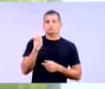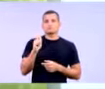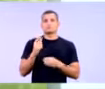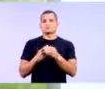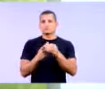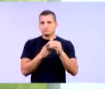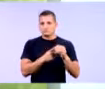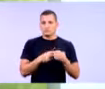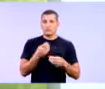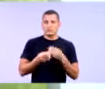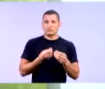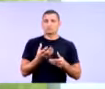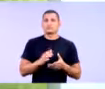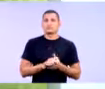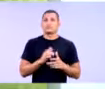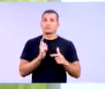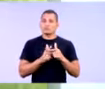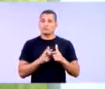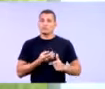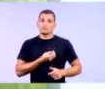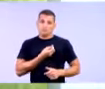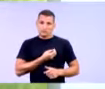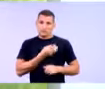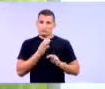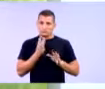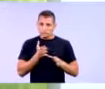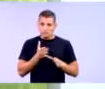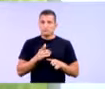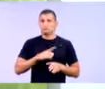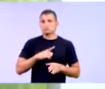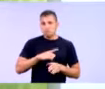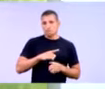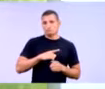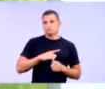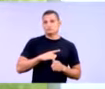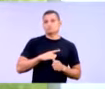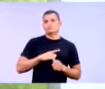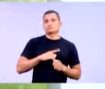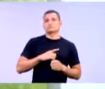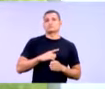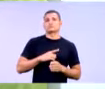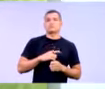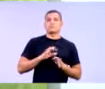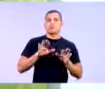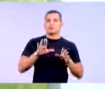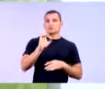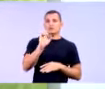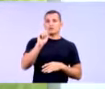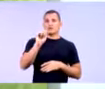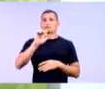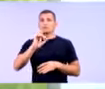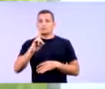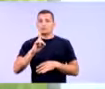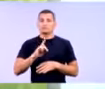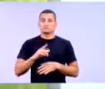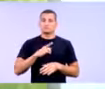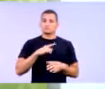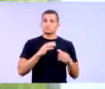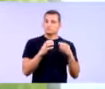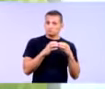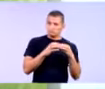Porque no presencial nós já temos isso regulamentado, mas na EAD, nessa comissão, ela tem aí um prazo, se eu não me engano, até